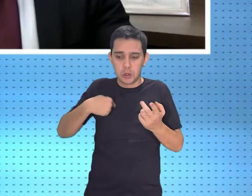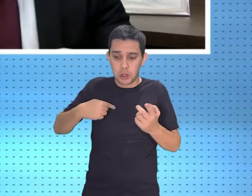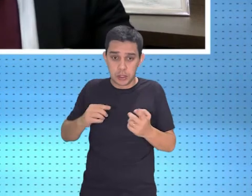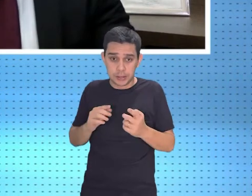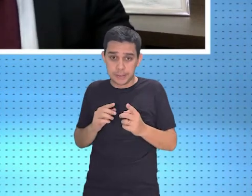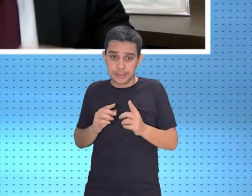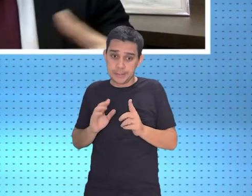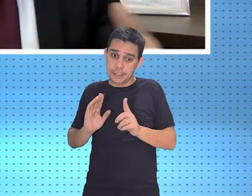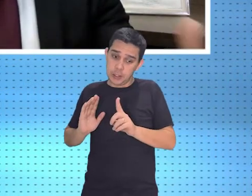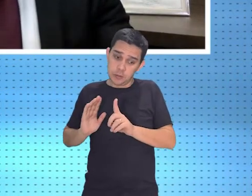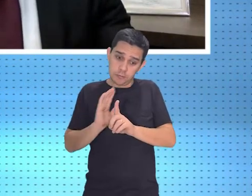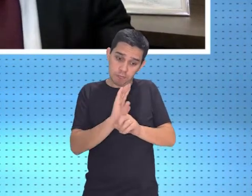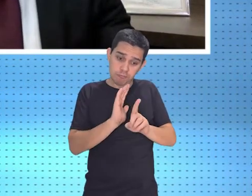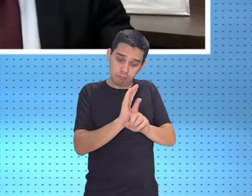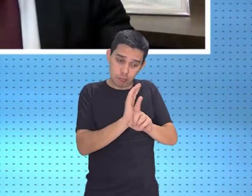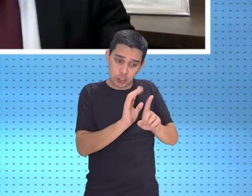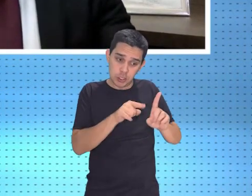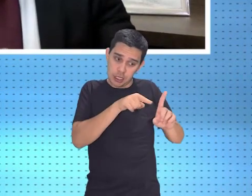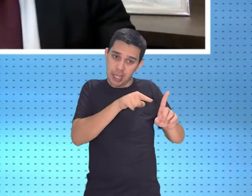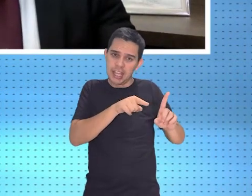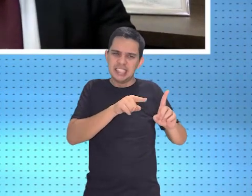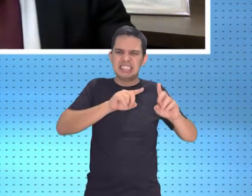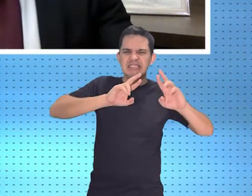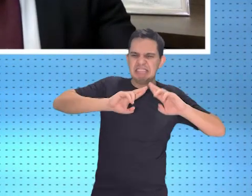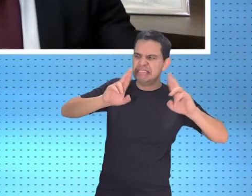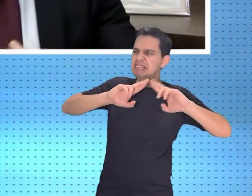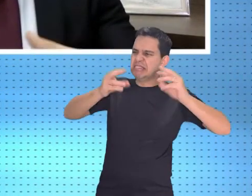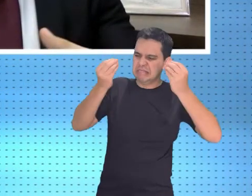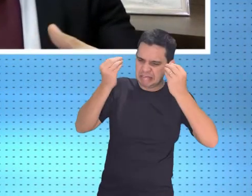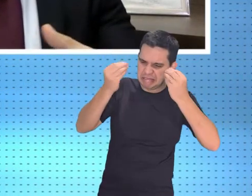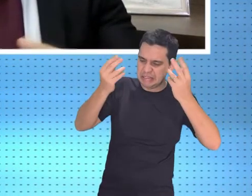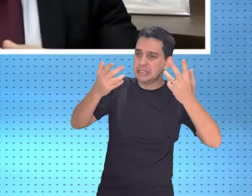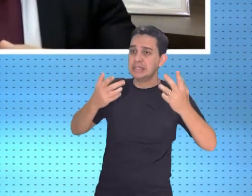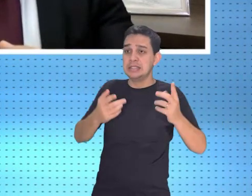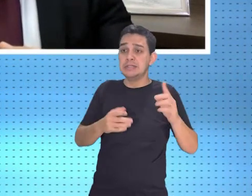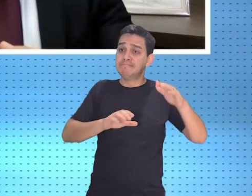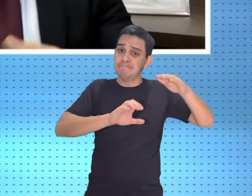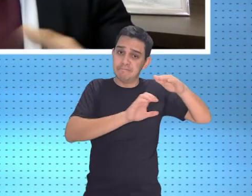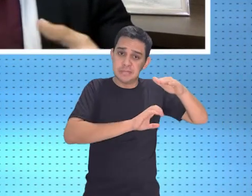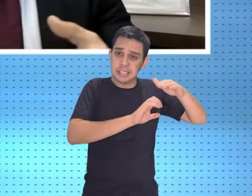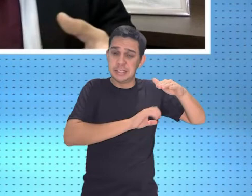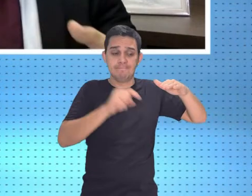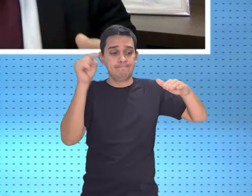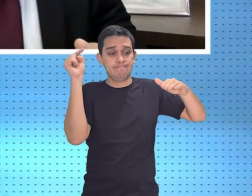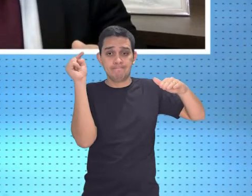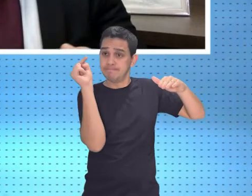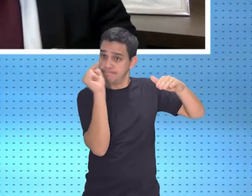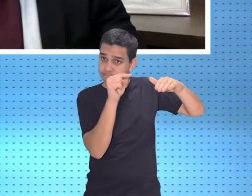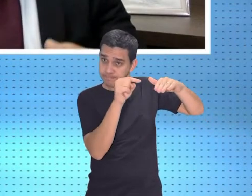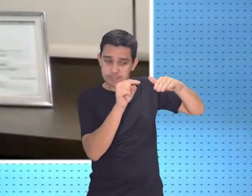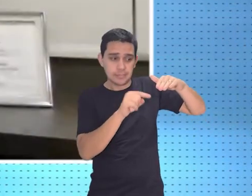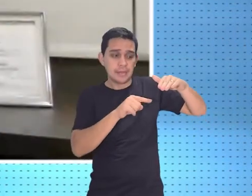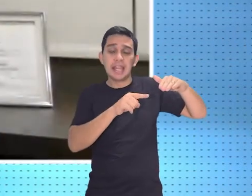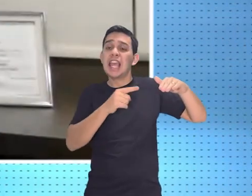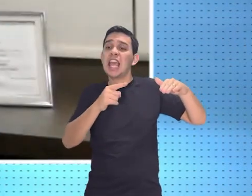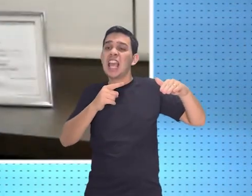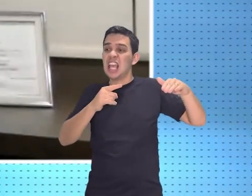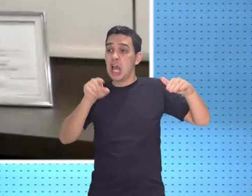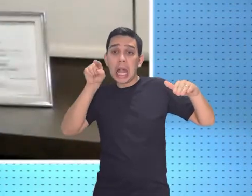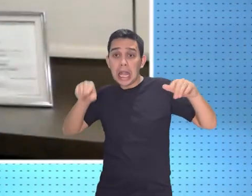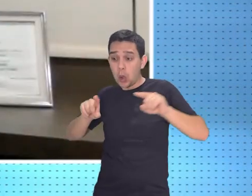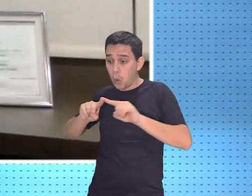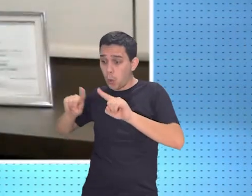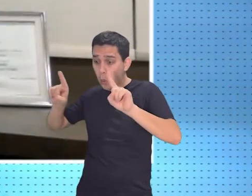em que defendemos os reclamados, eram 2 reclamados, que foram acusados na